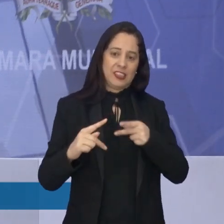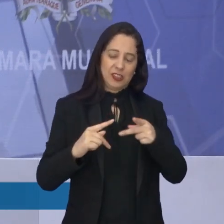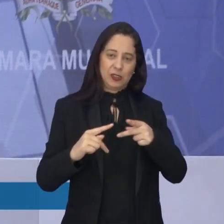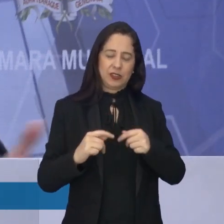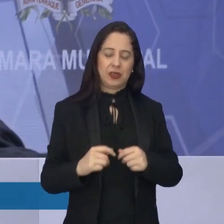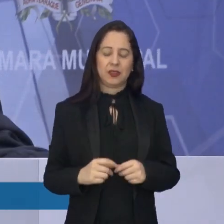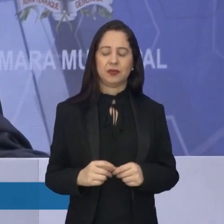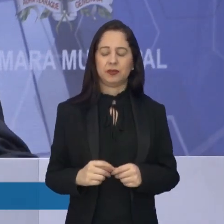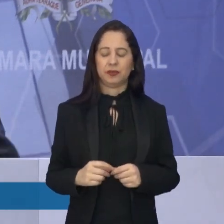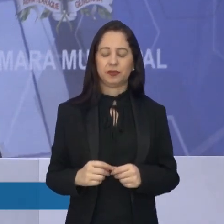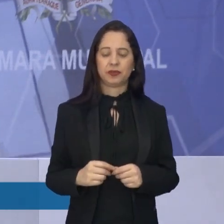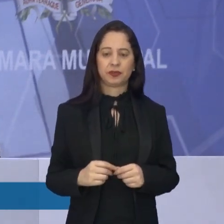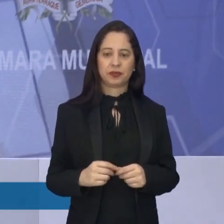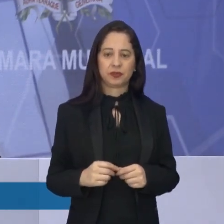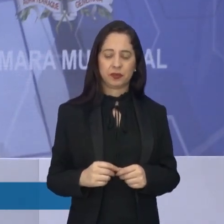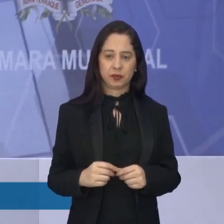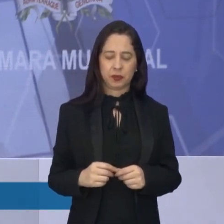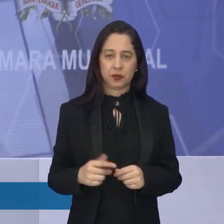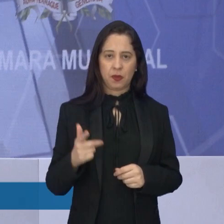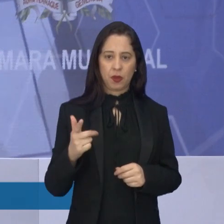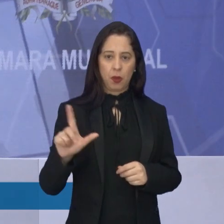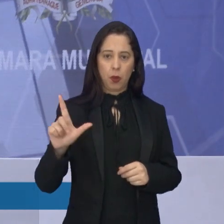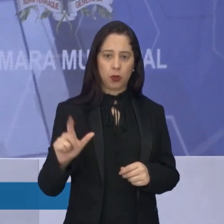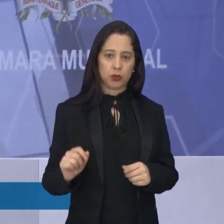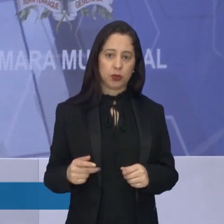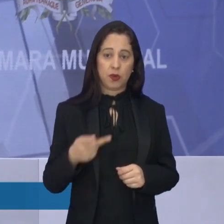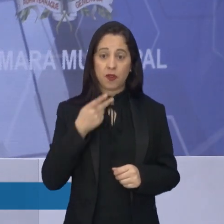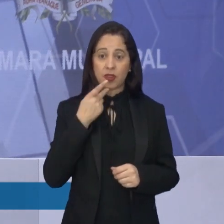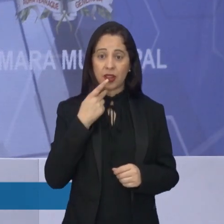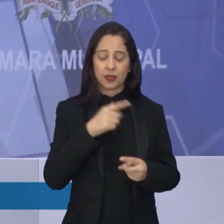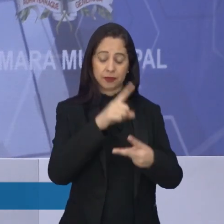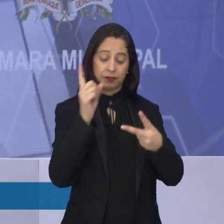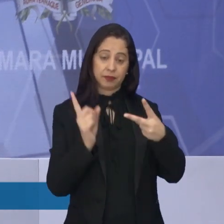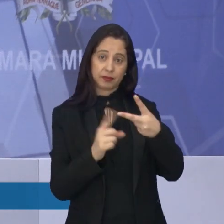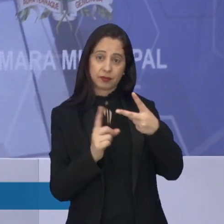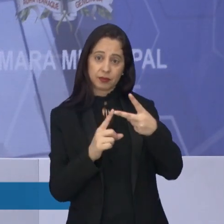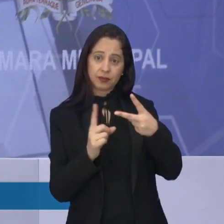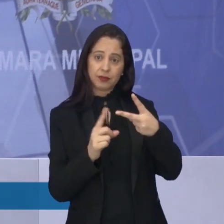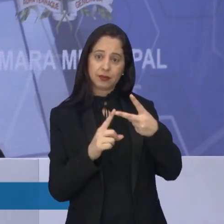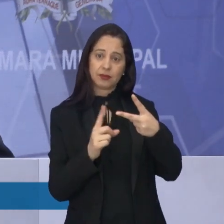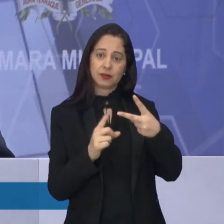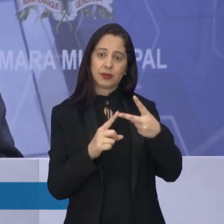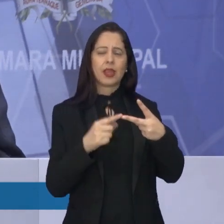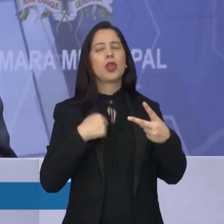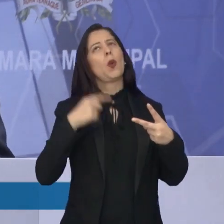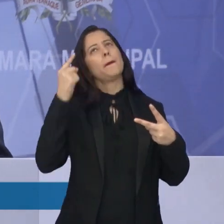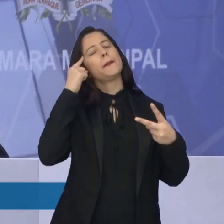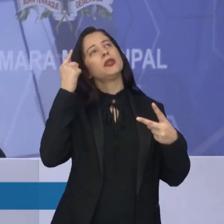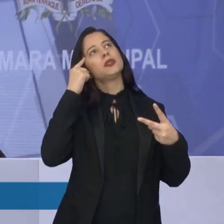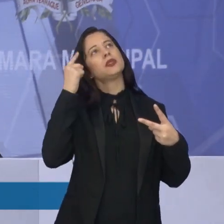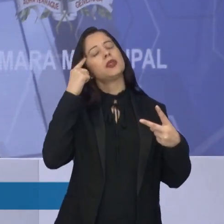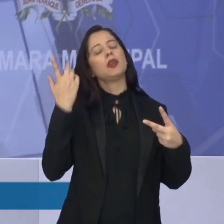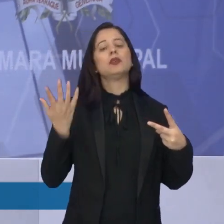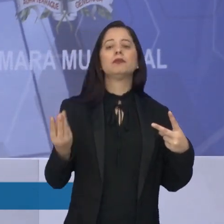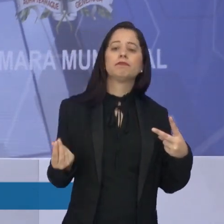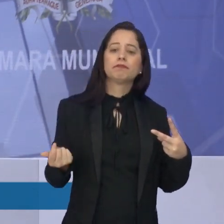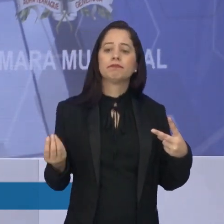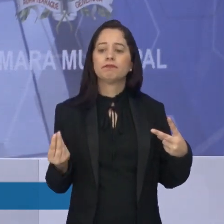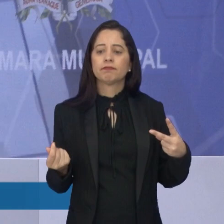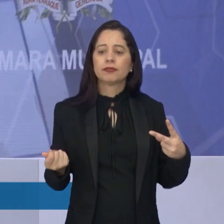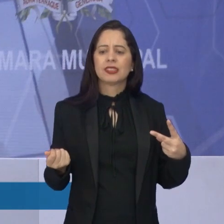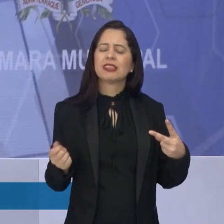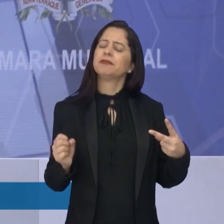vocês. E a outra coisa que eu quero dizer para vocês é uma demanda, né? E eu até pensei, será que é